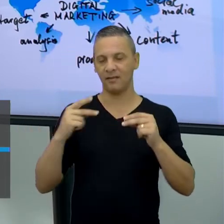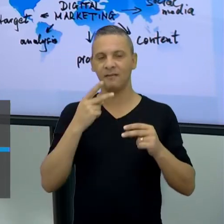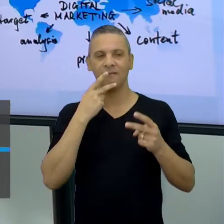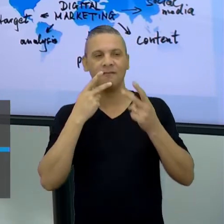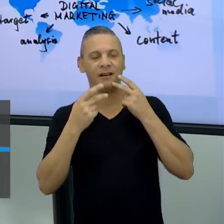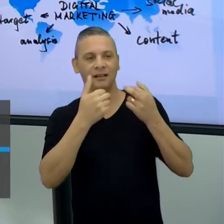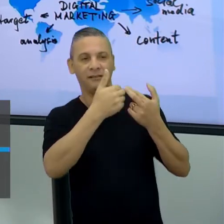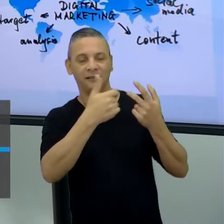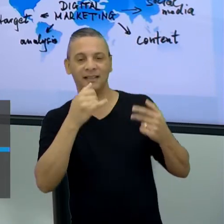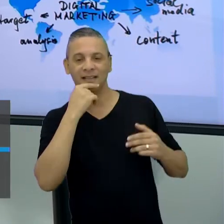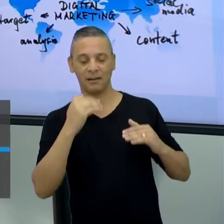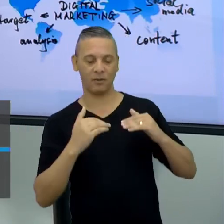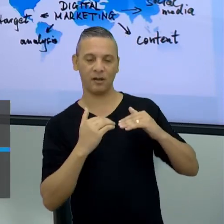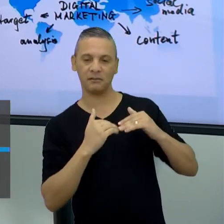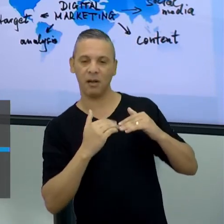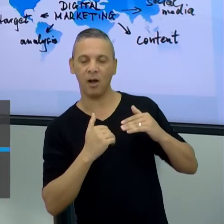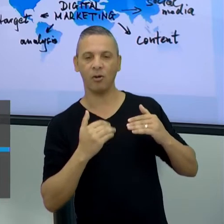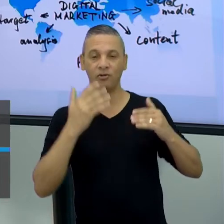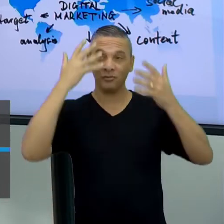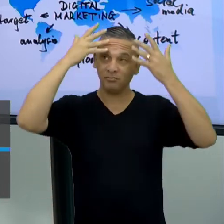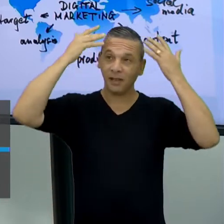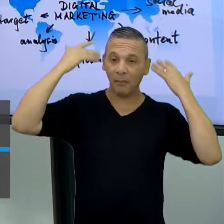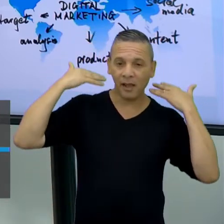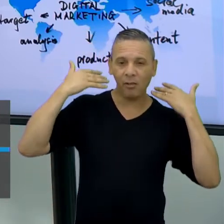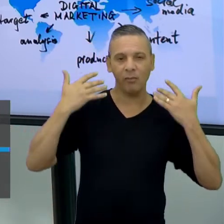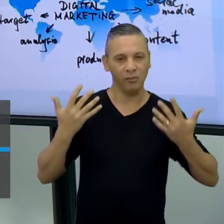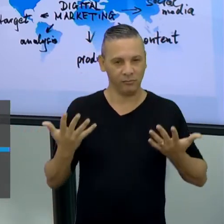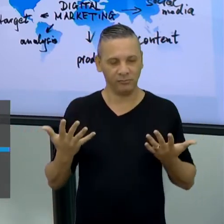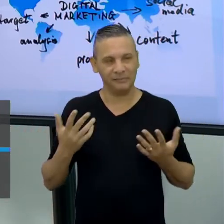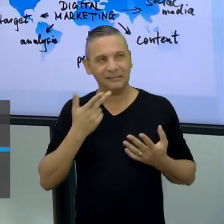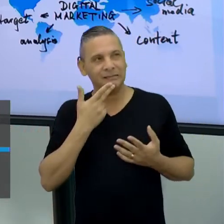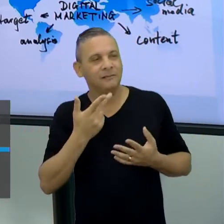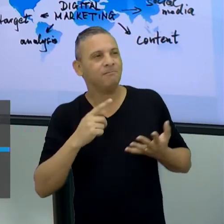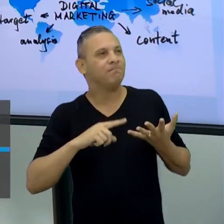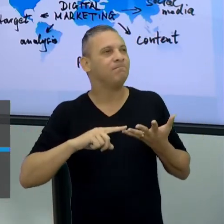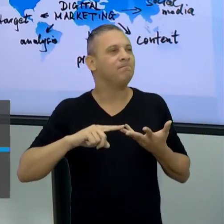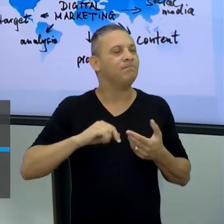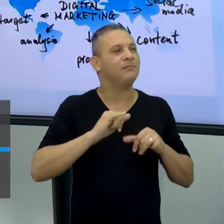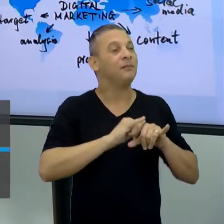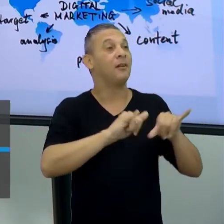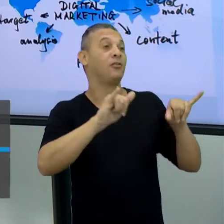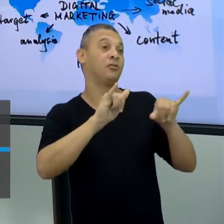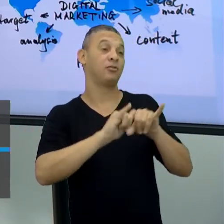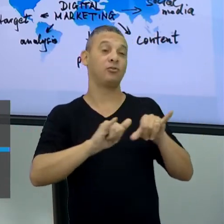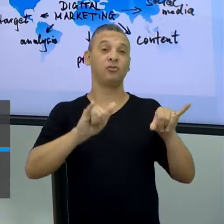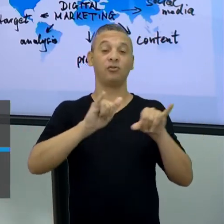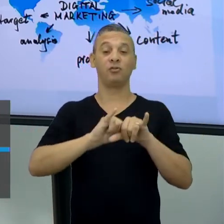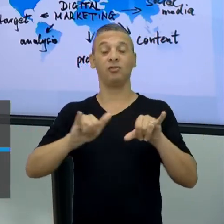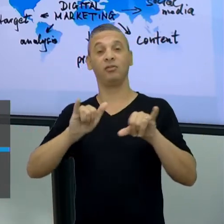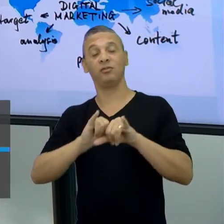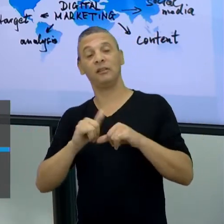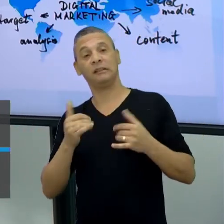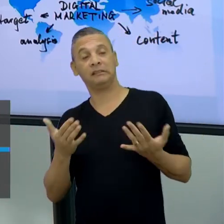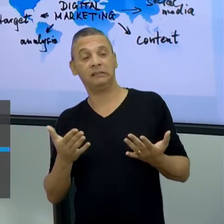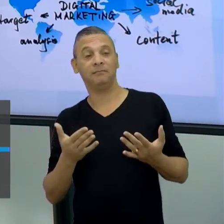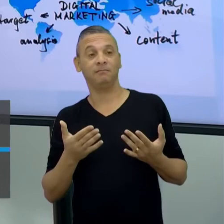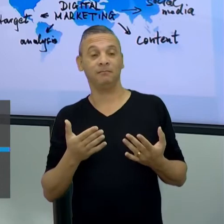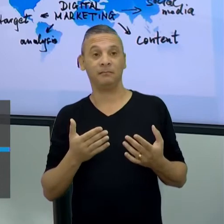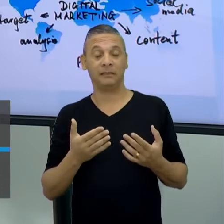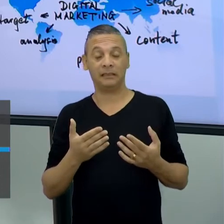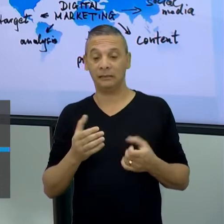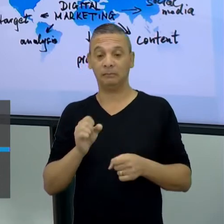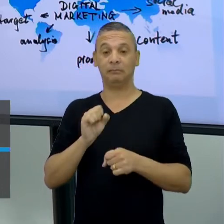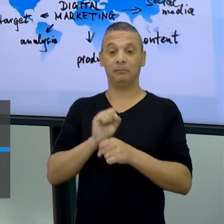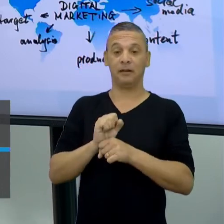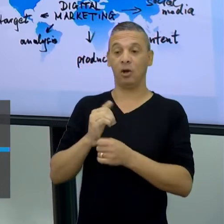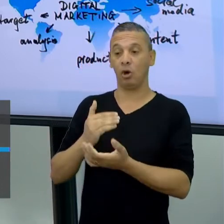lá, de esmalte, de cabelo e tal. Tá. Aí eles estão dando notícia, estão dando crítica. Aí no meio